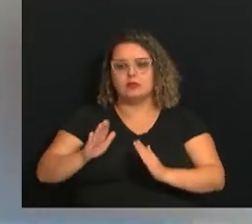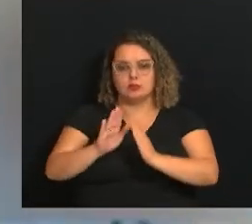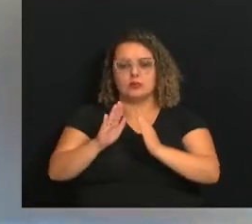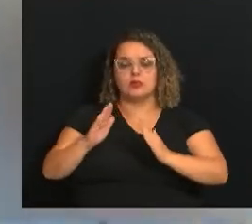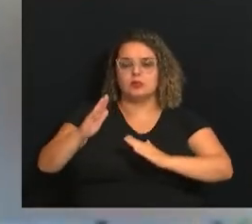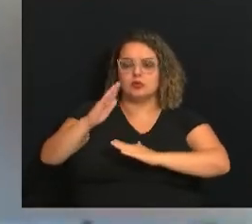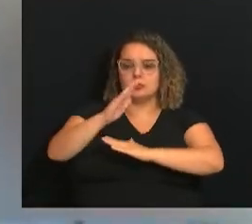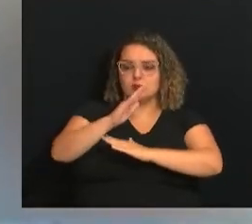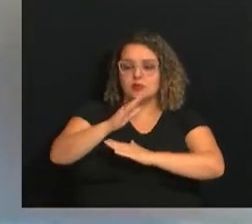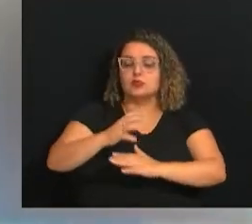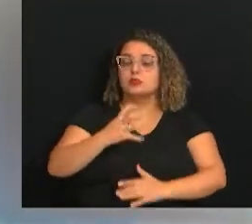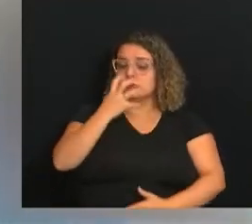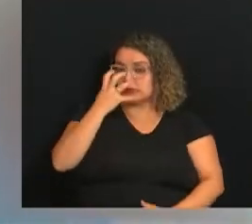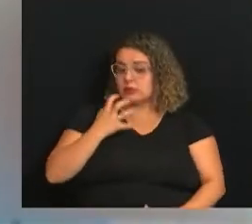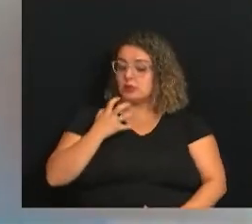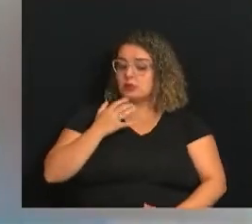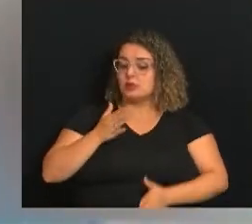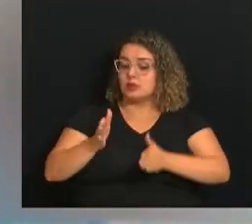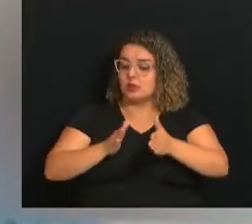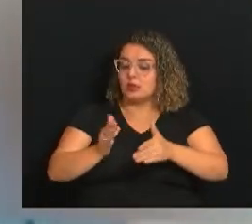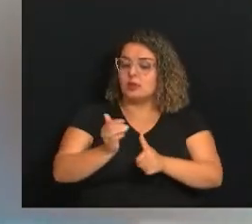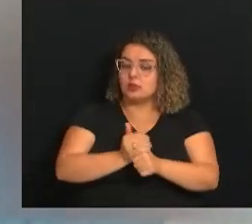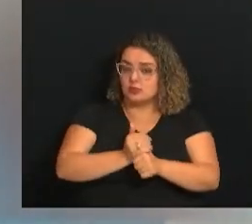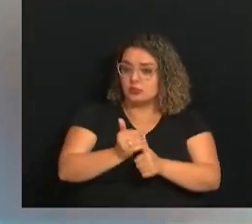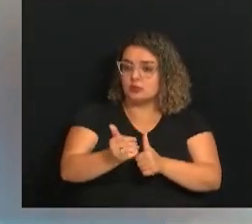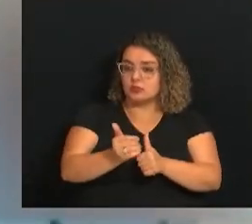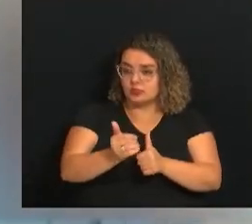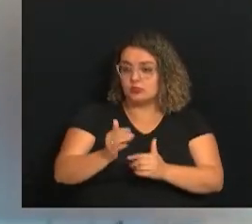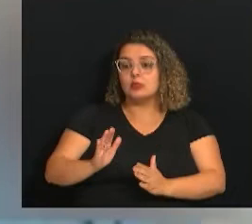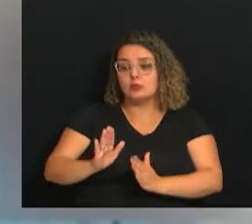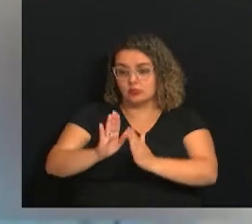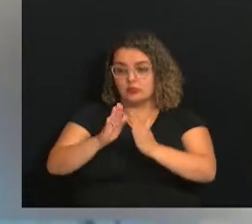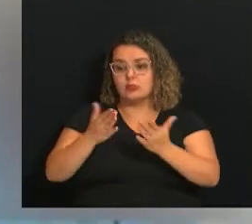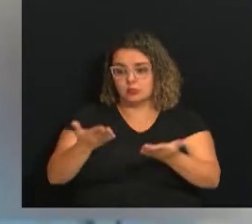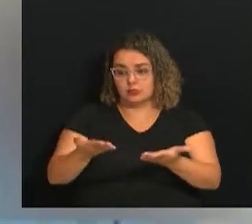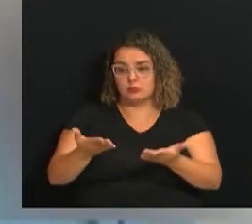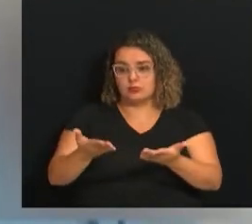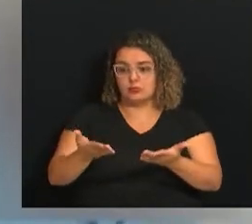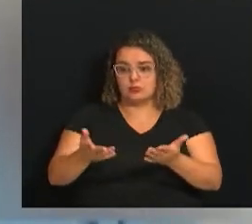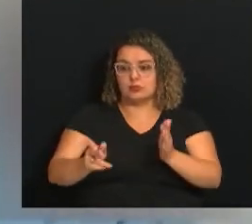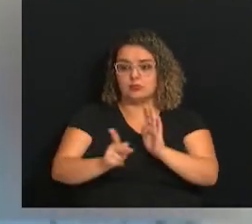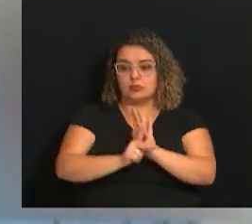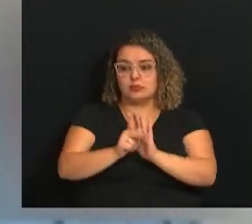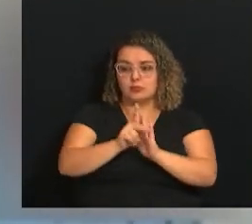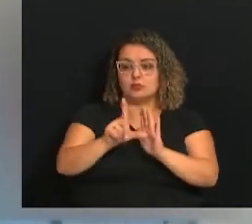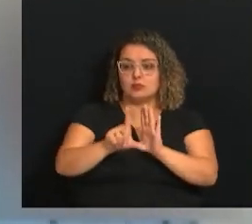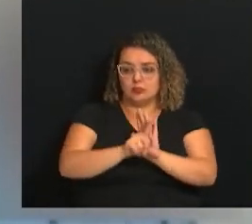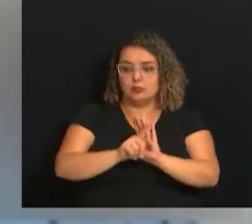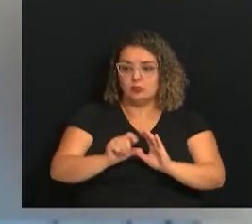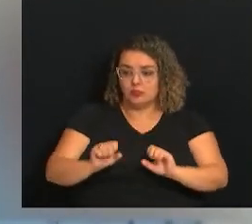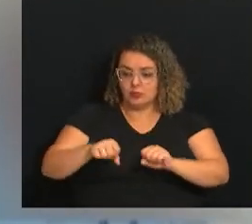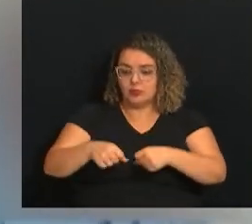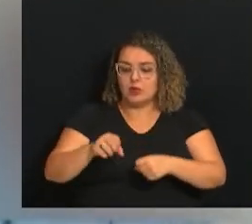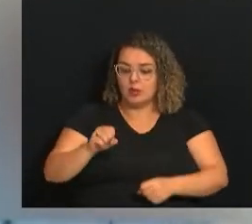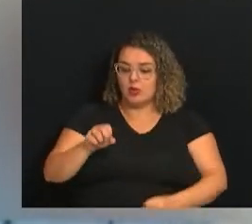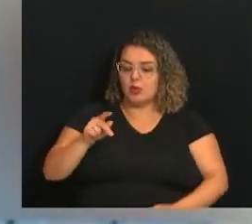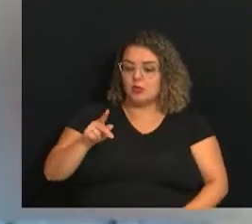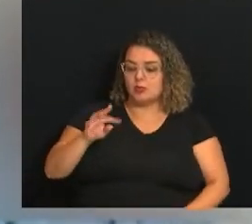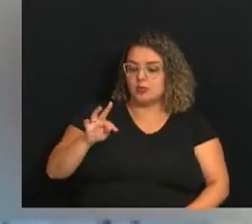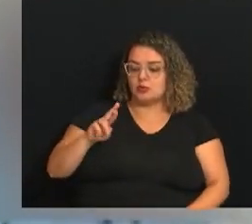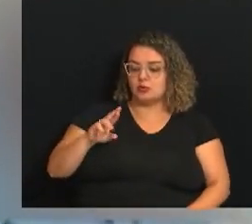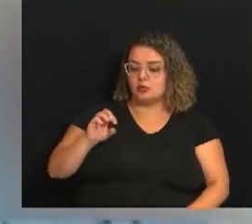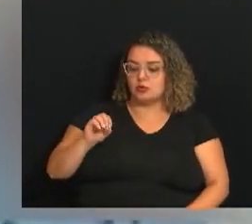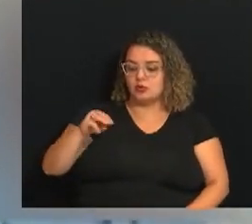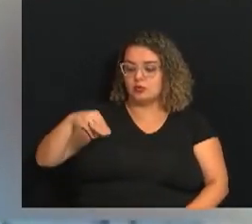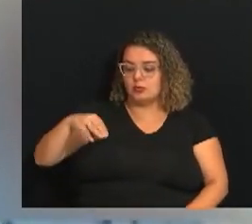muita seriedade no seu mandato, inclusive à frente desse projeto em defesa da optometria. E gostaria